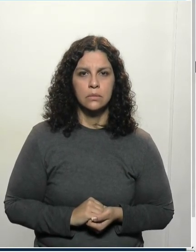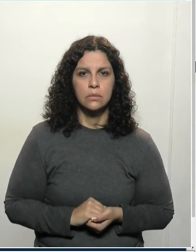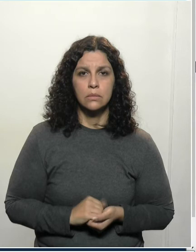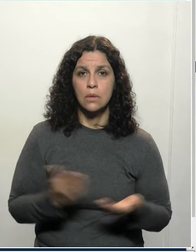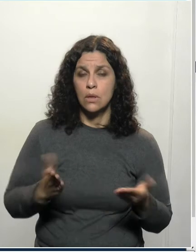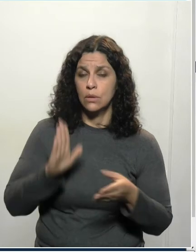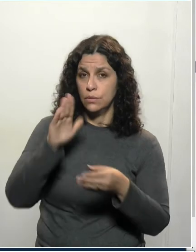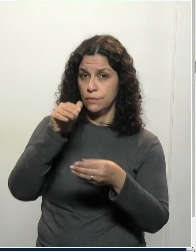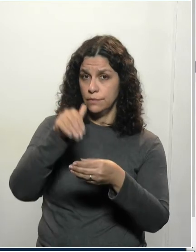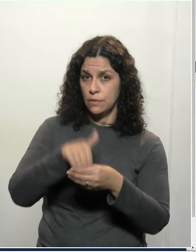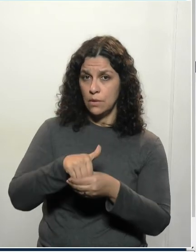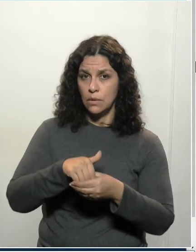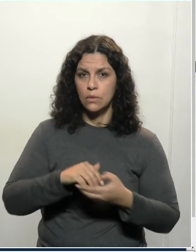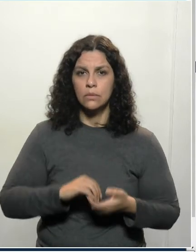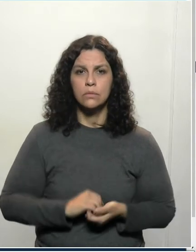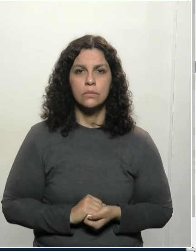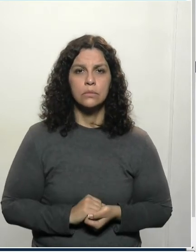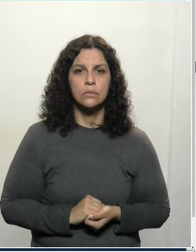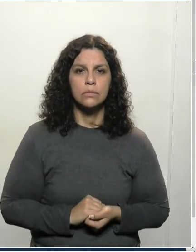Votação